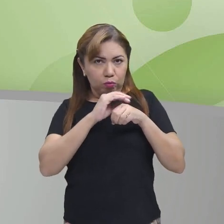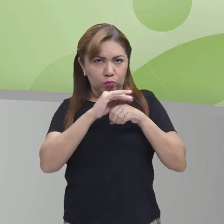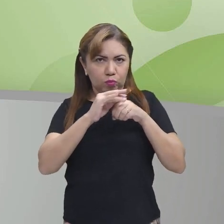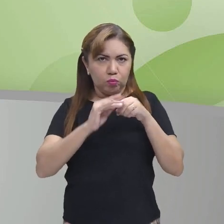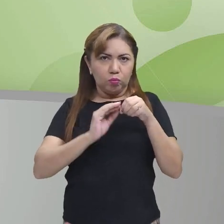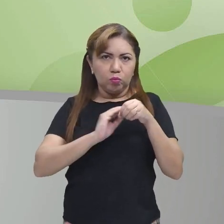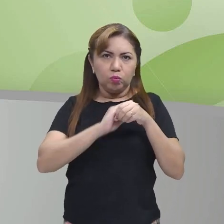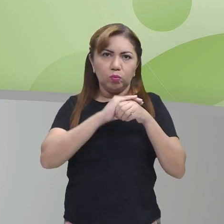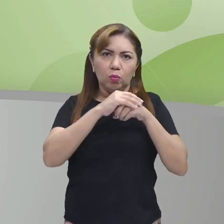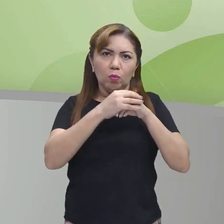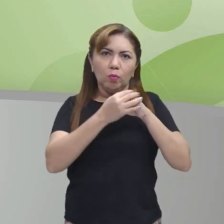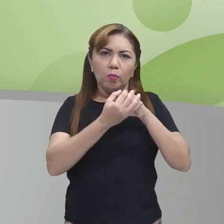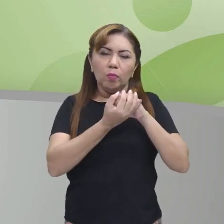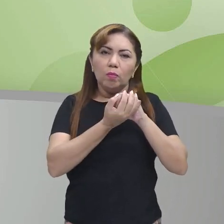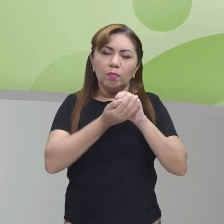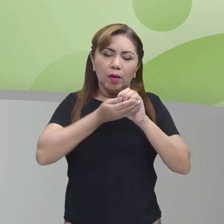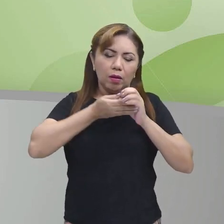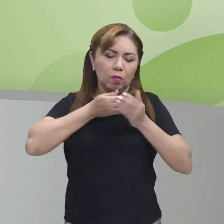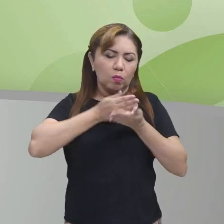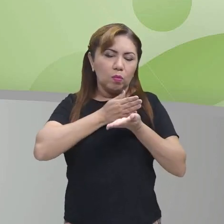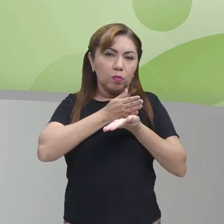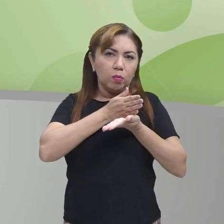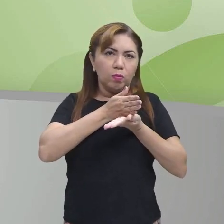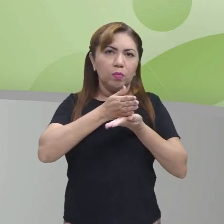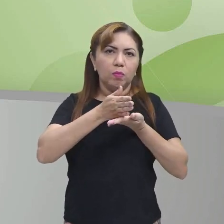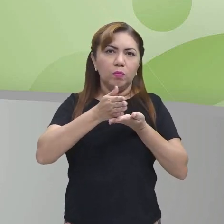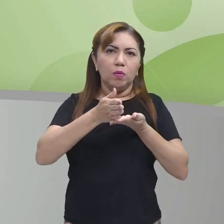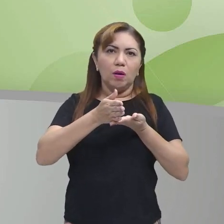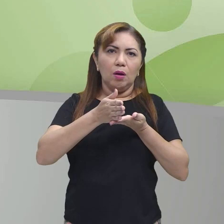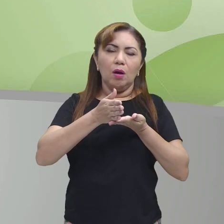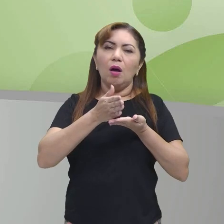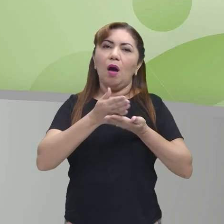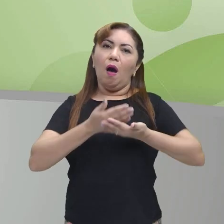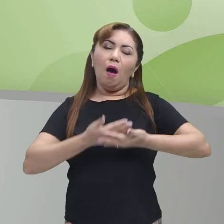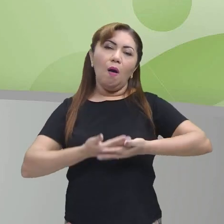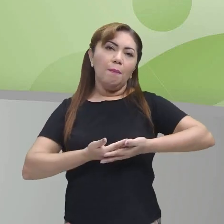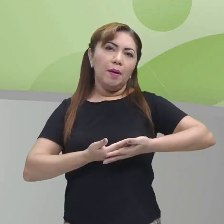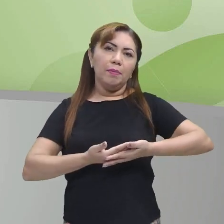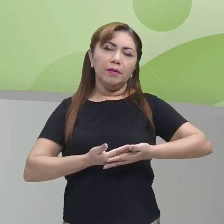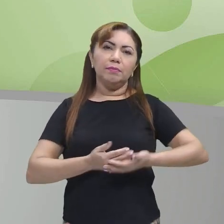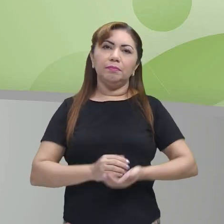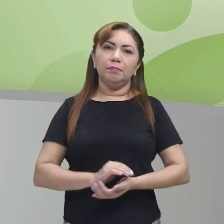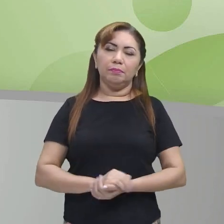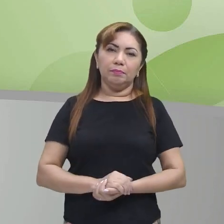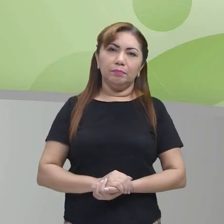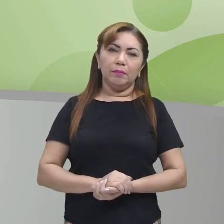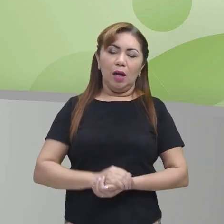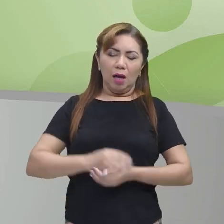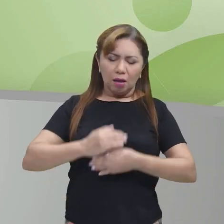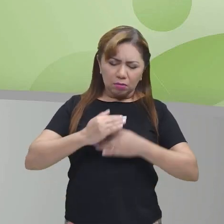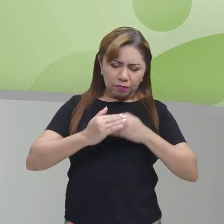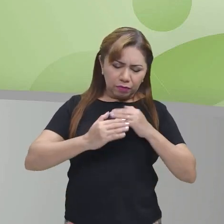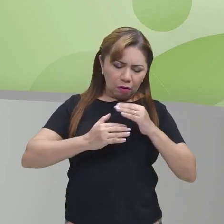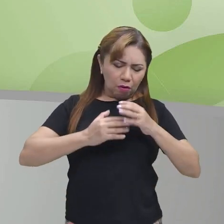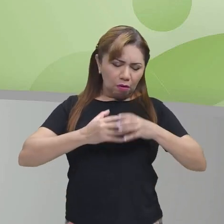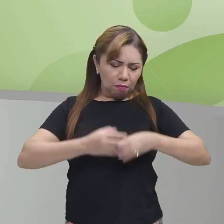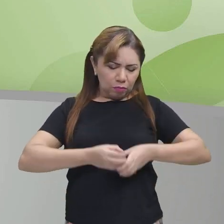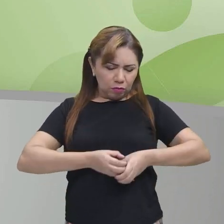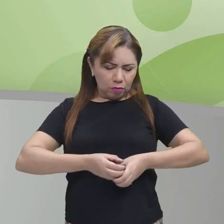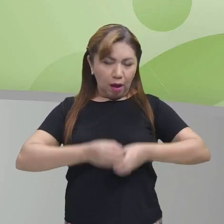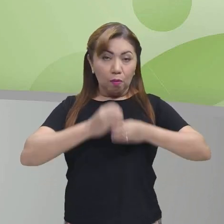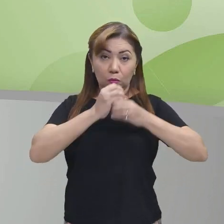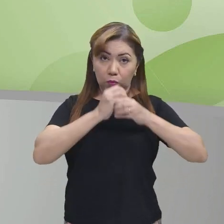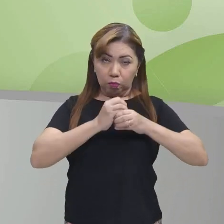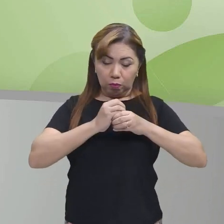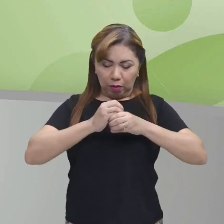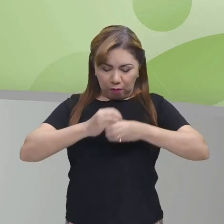juntam, formam o início de um bebê. Aí ele começa a se desenvolver até se tornar um feto como nós